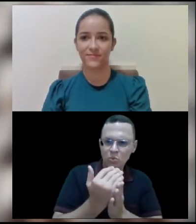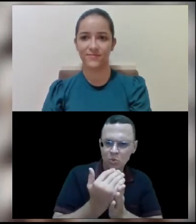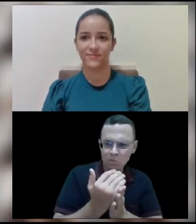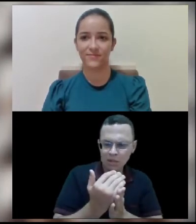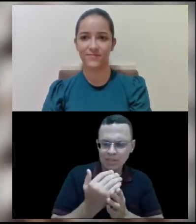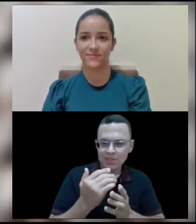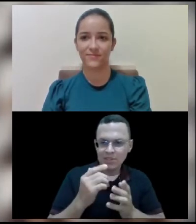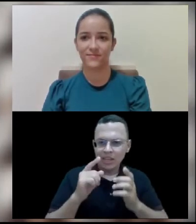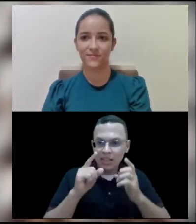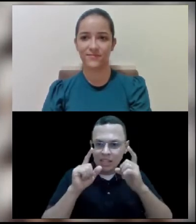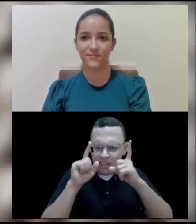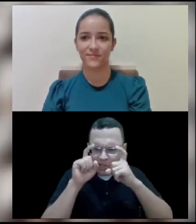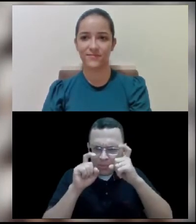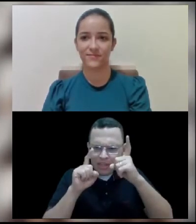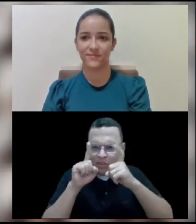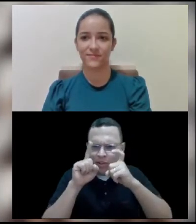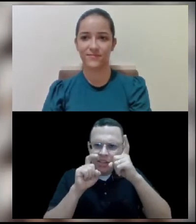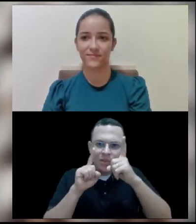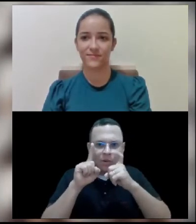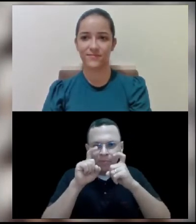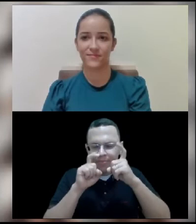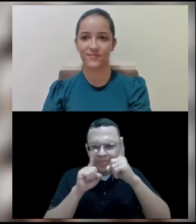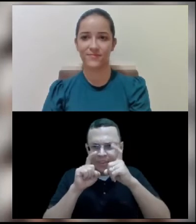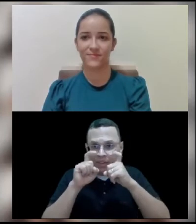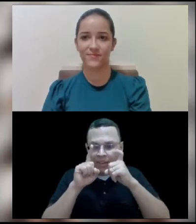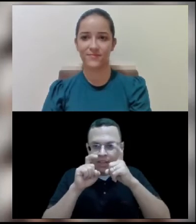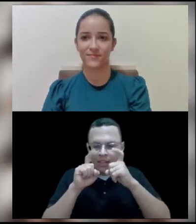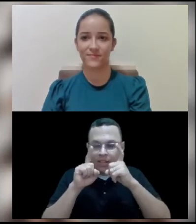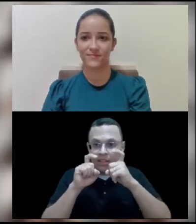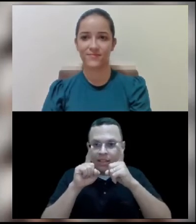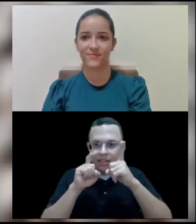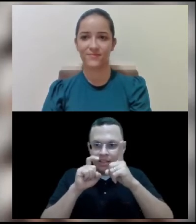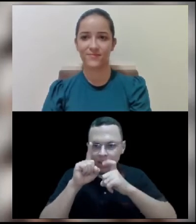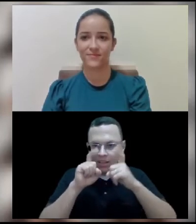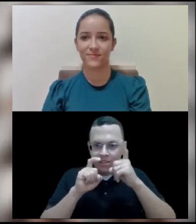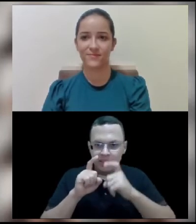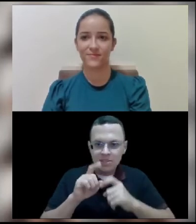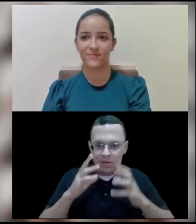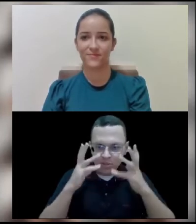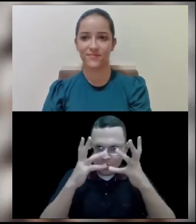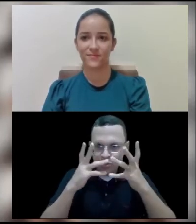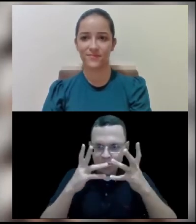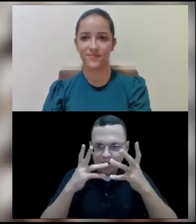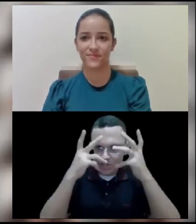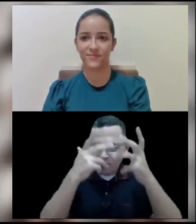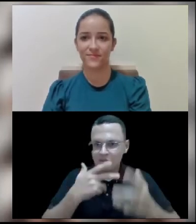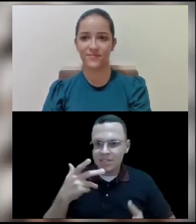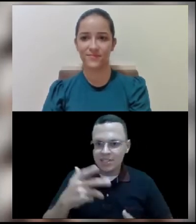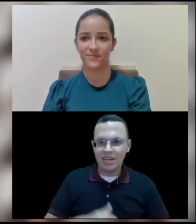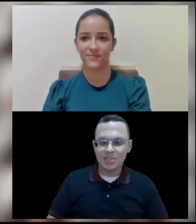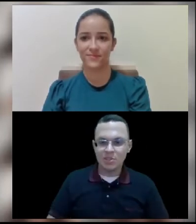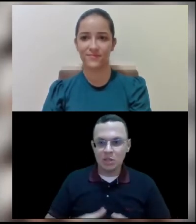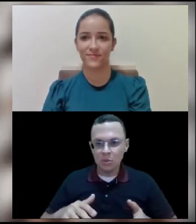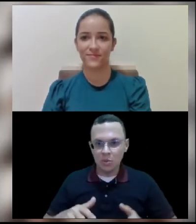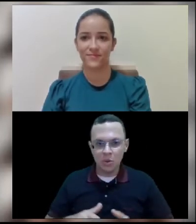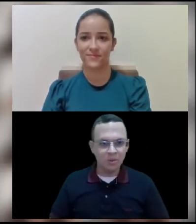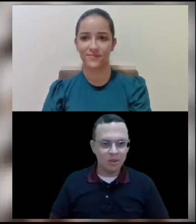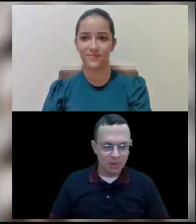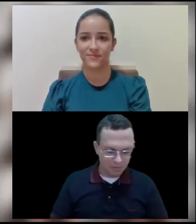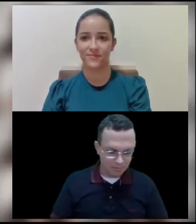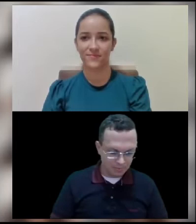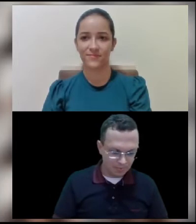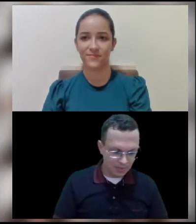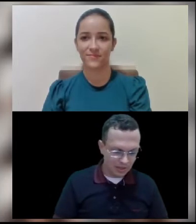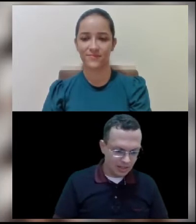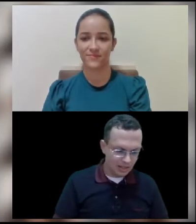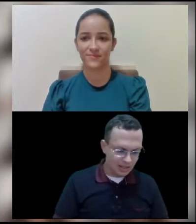esforço, o mais, está expresso aqui, ó, tá? Nas expressões nossas faciais e no corpo